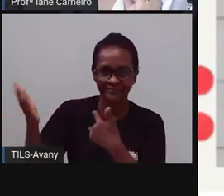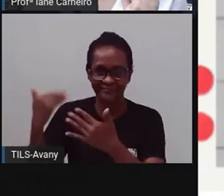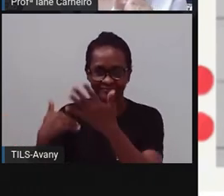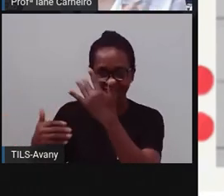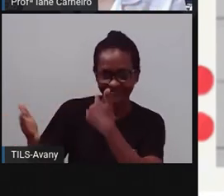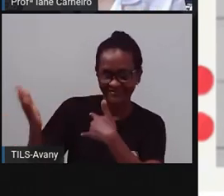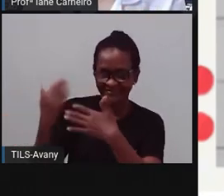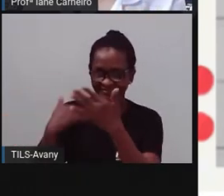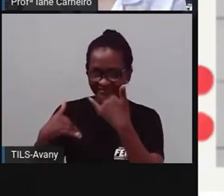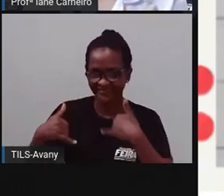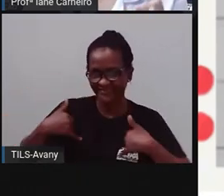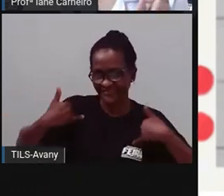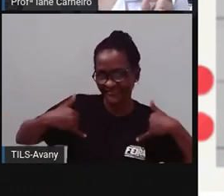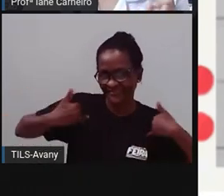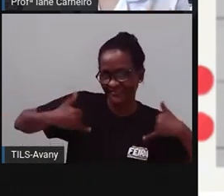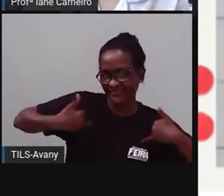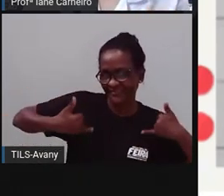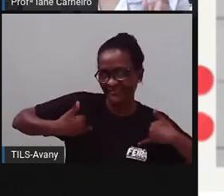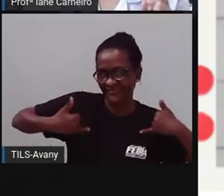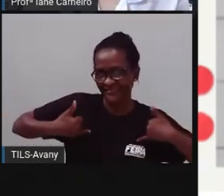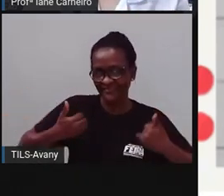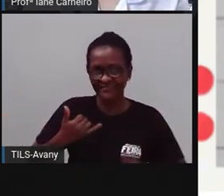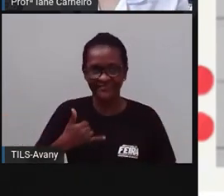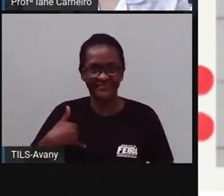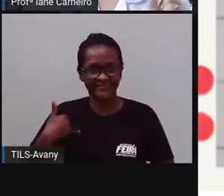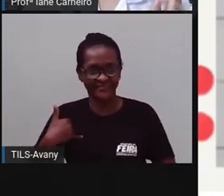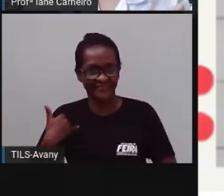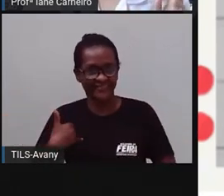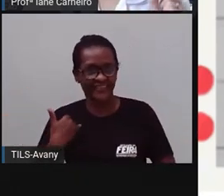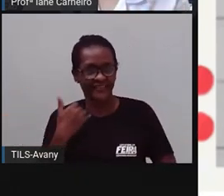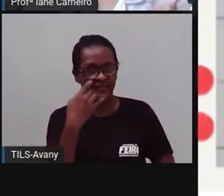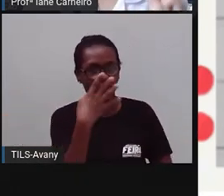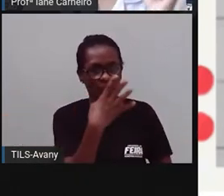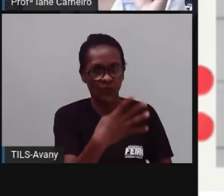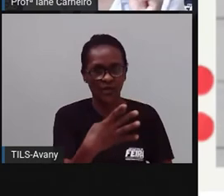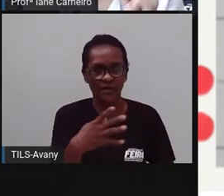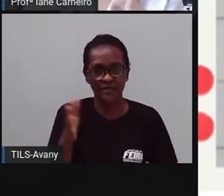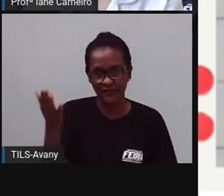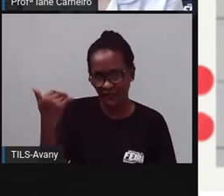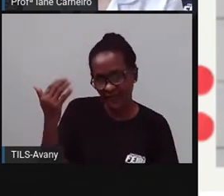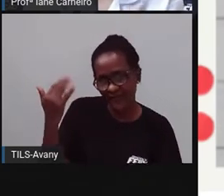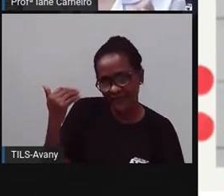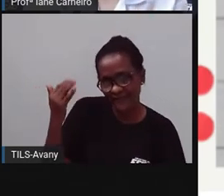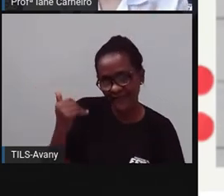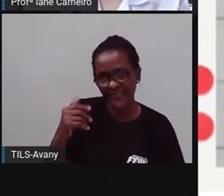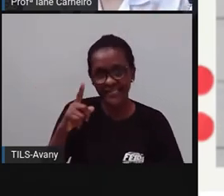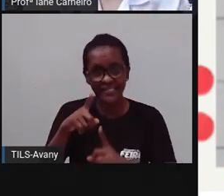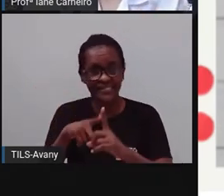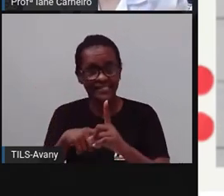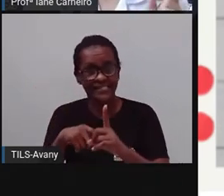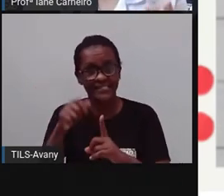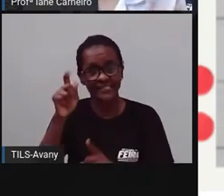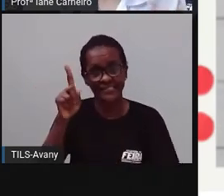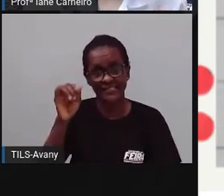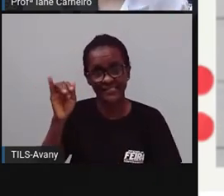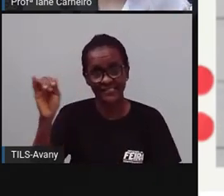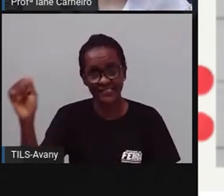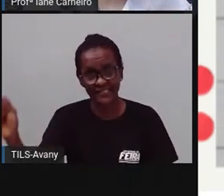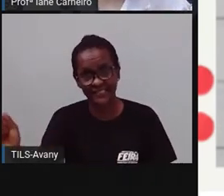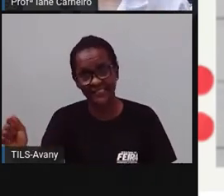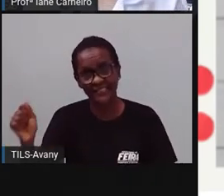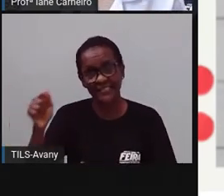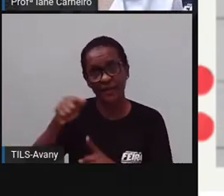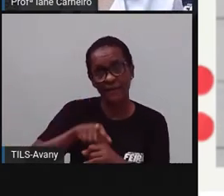festinha de 4 aninhos vai ser no dia quinze 11/2021 as 16 horas na minha